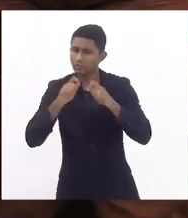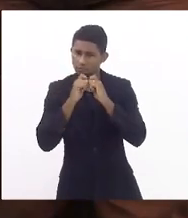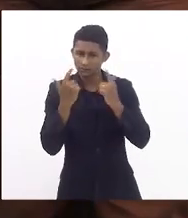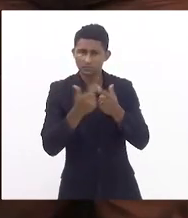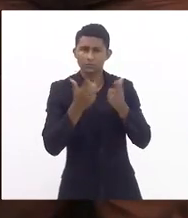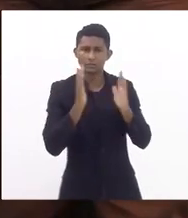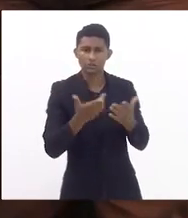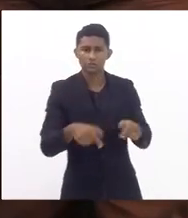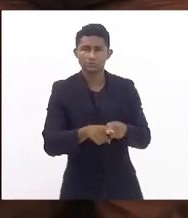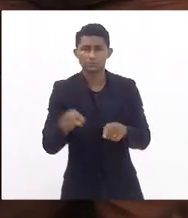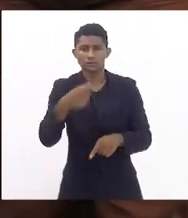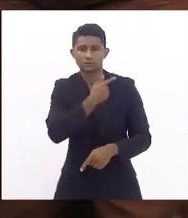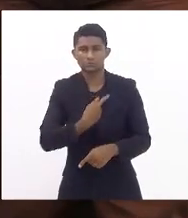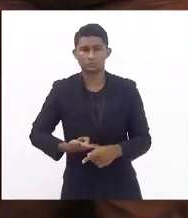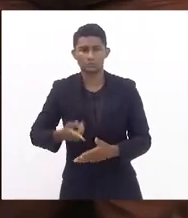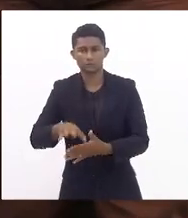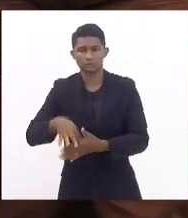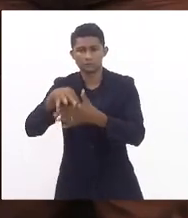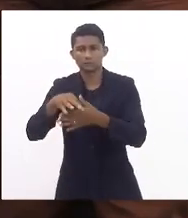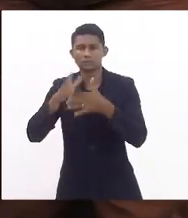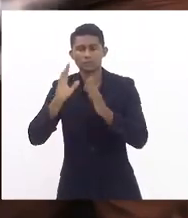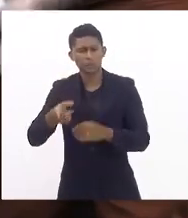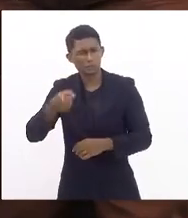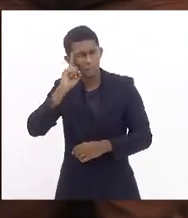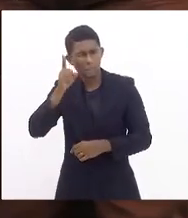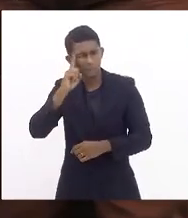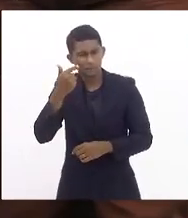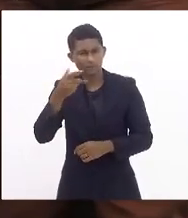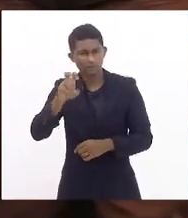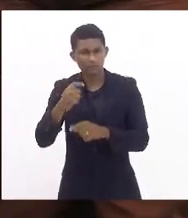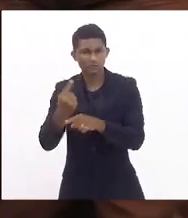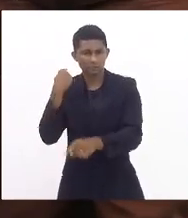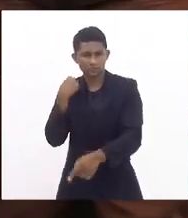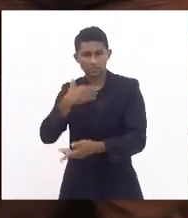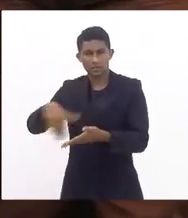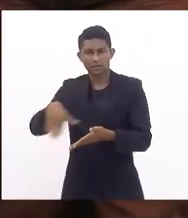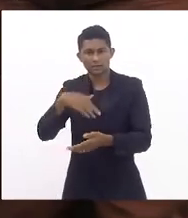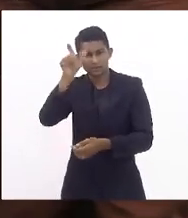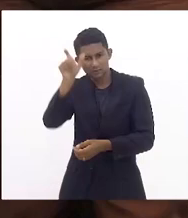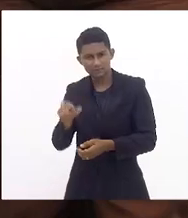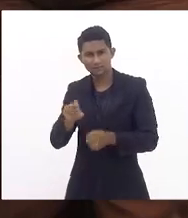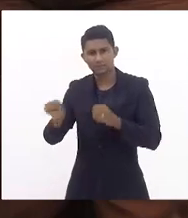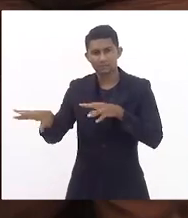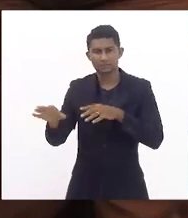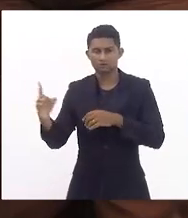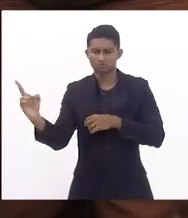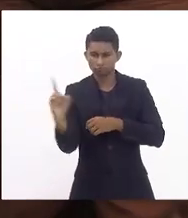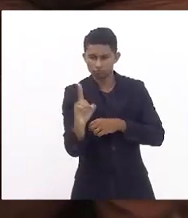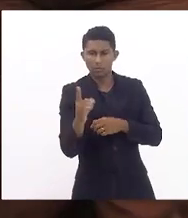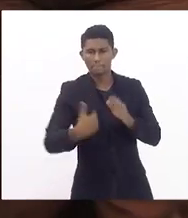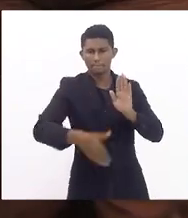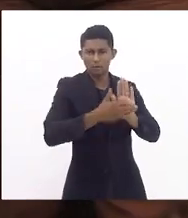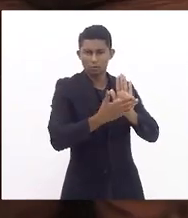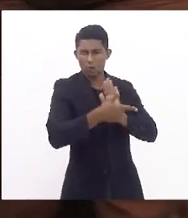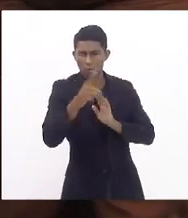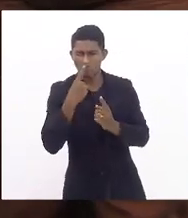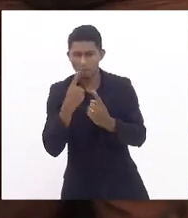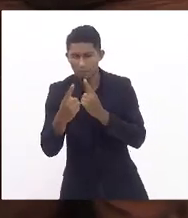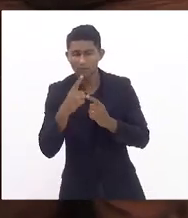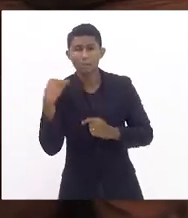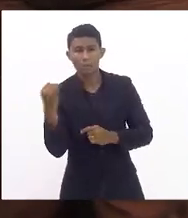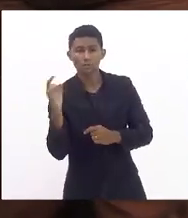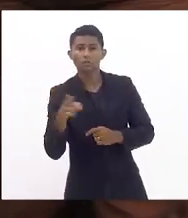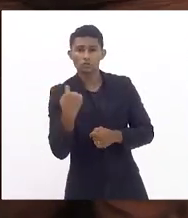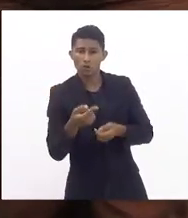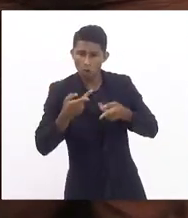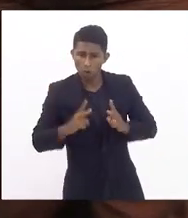com o líder do governo, há 15 dias que trouxe aqui o secretário de Educação para tratar de outra pauta. É muito importante que a gente não perca de